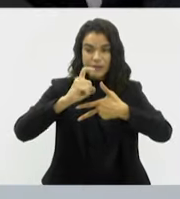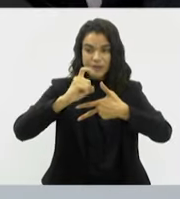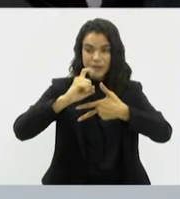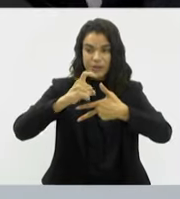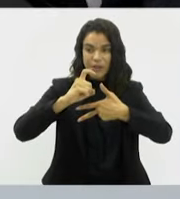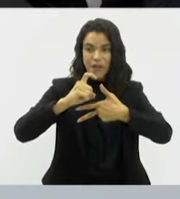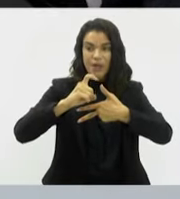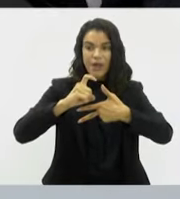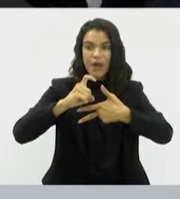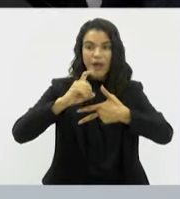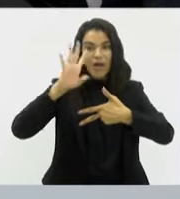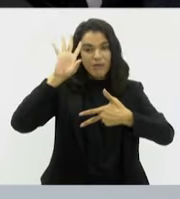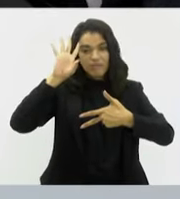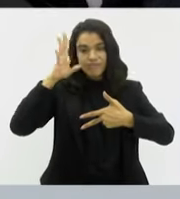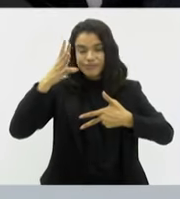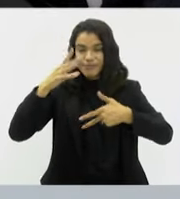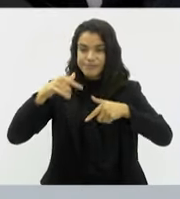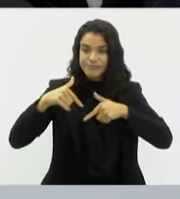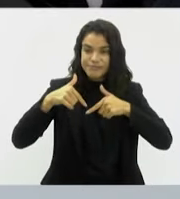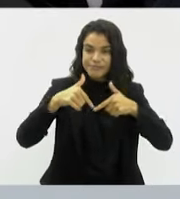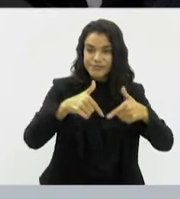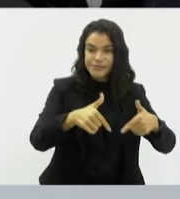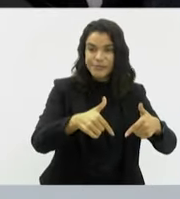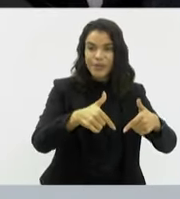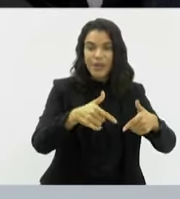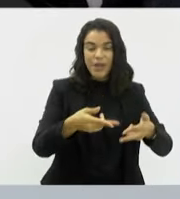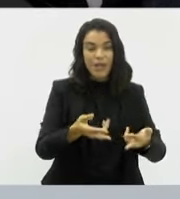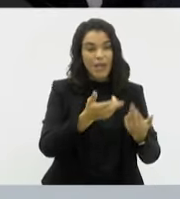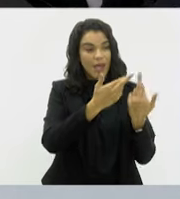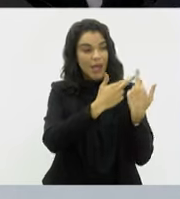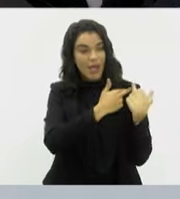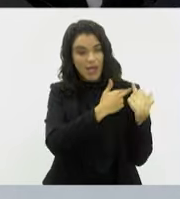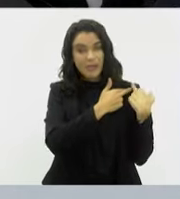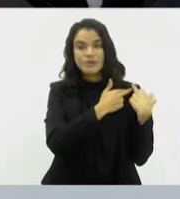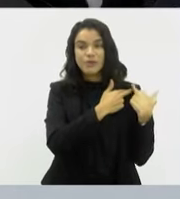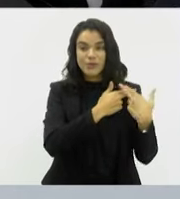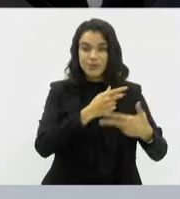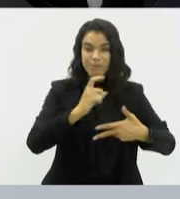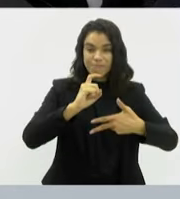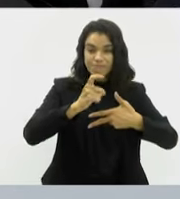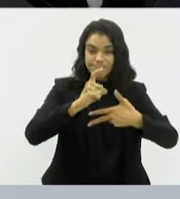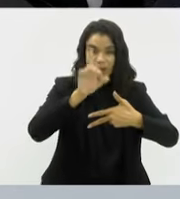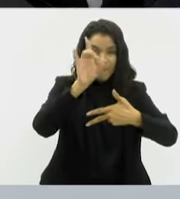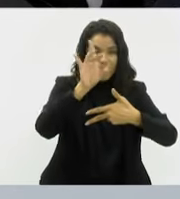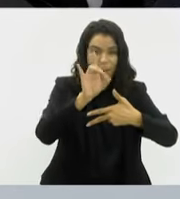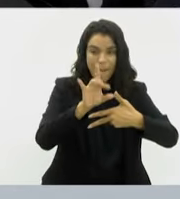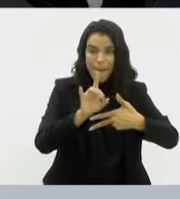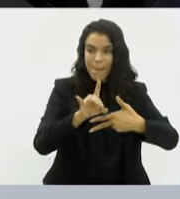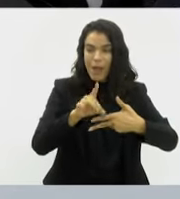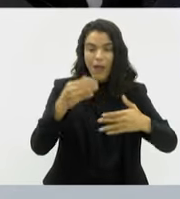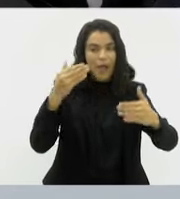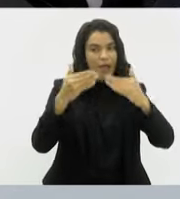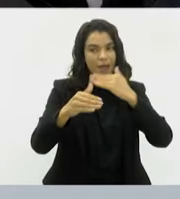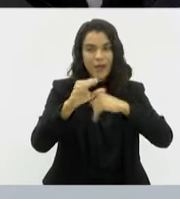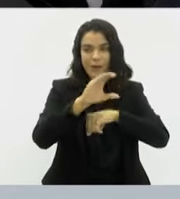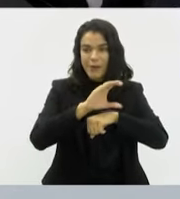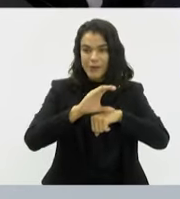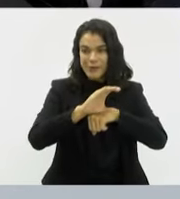a tomar determinada providência que é de sua competência exclusiva é